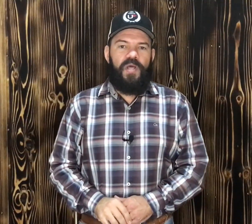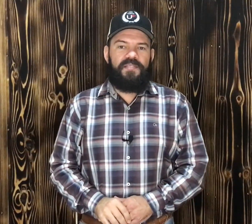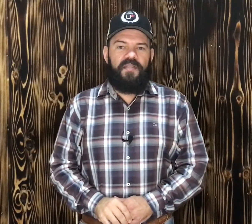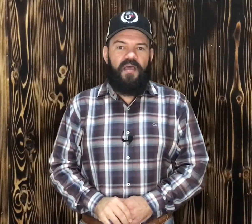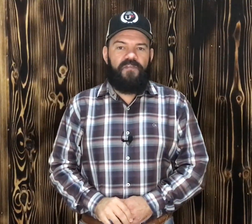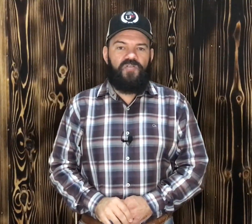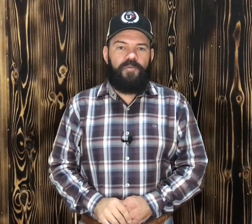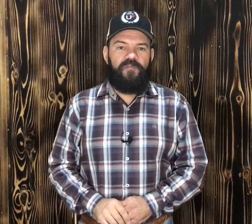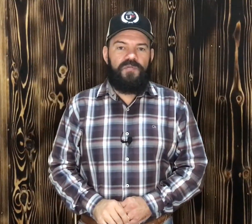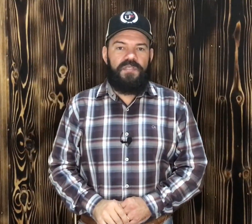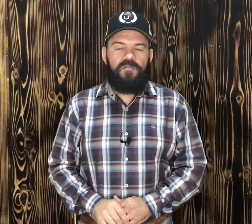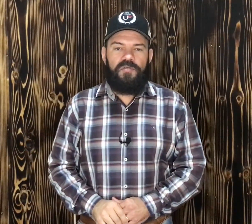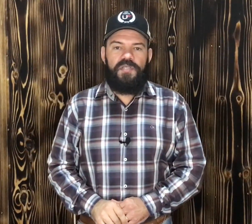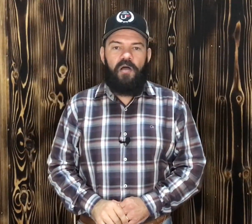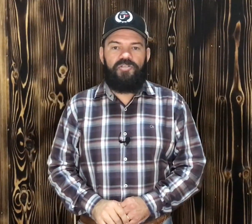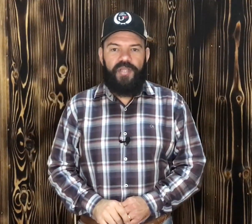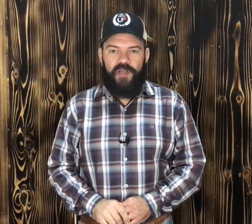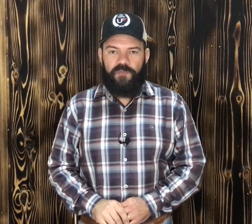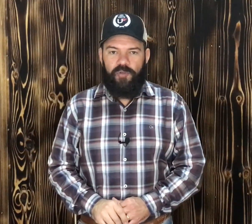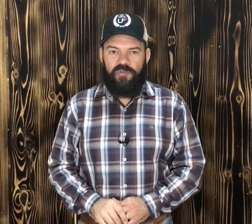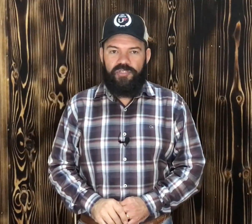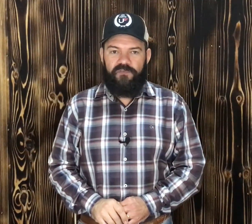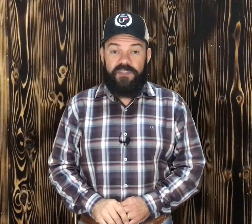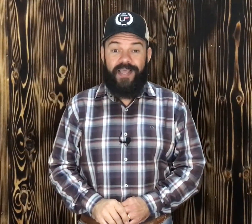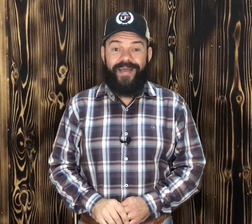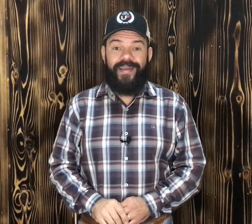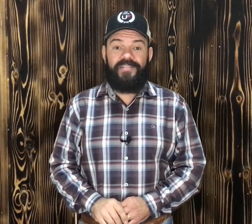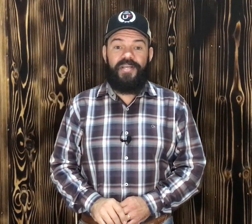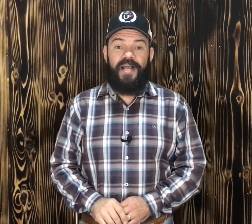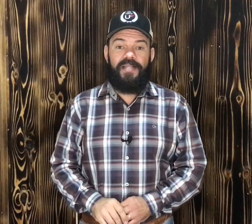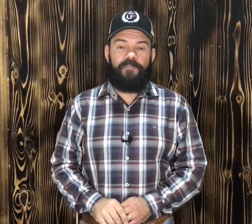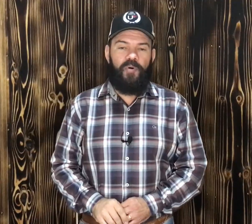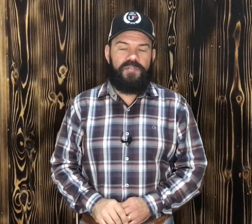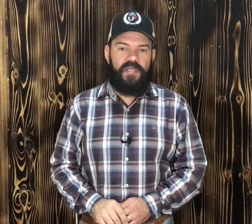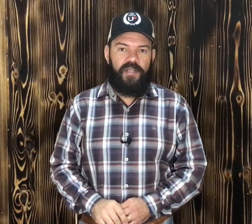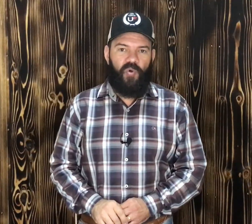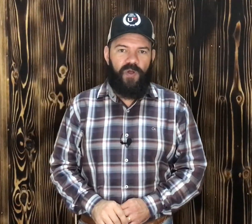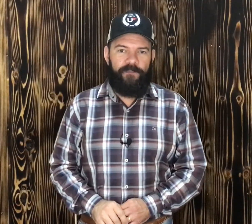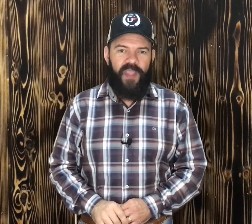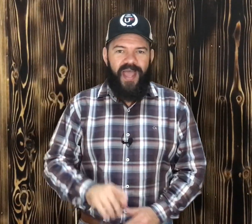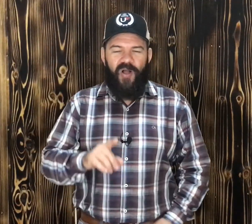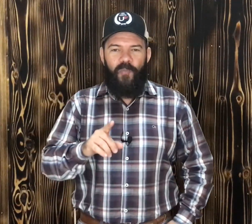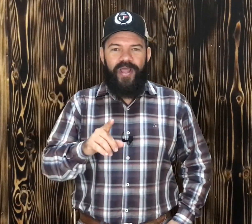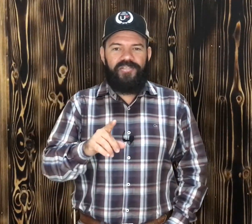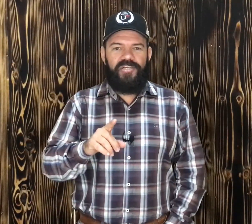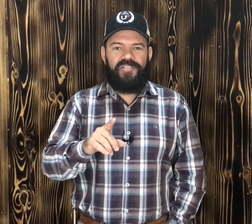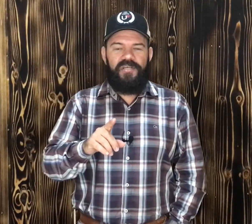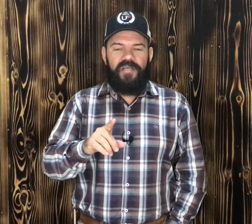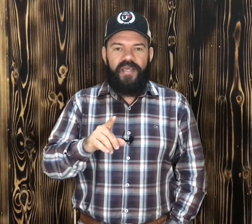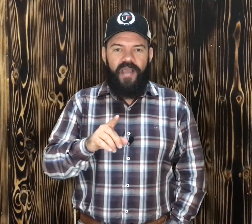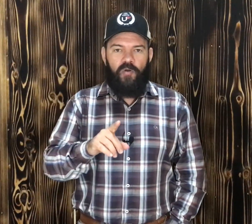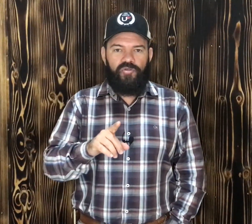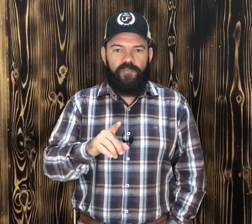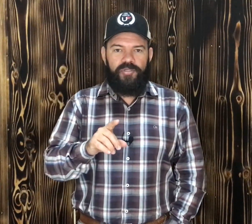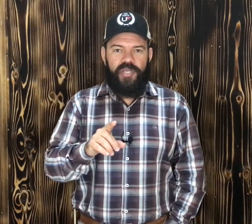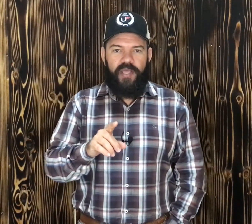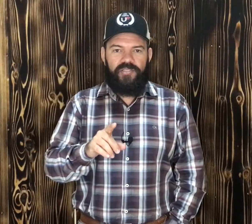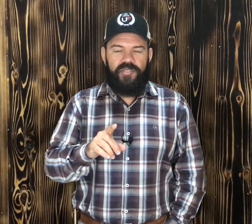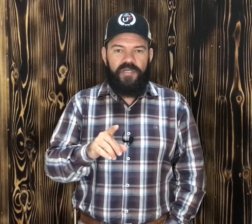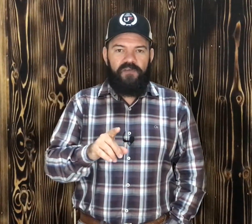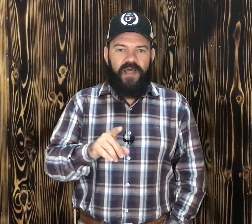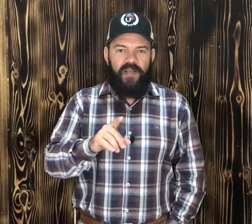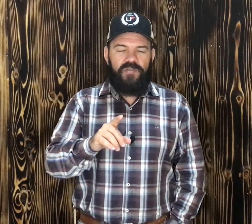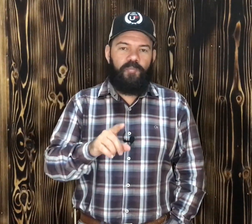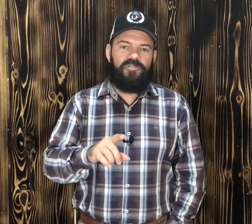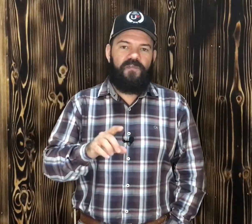Decisão do STF sobre função social de terras produtivas é criticada por senador. Acompanhe a gente em áudio,